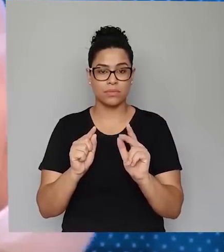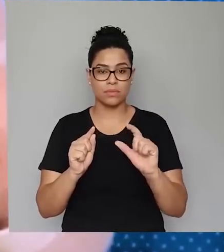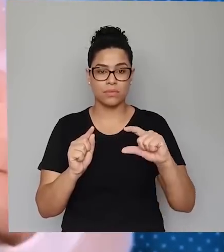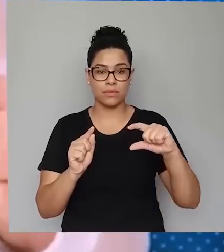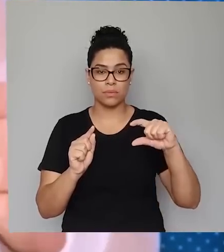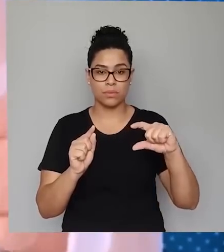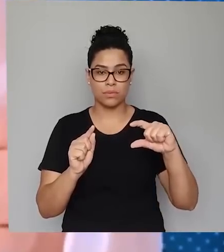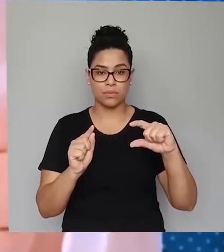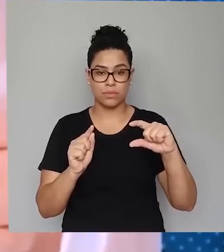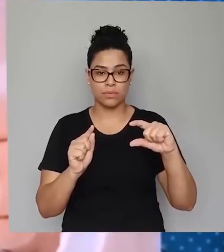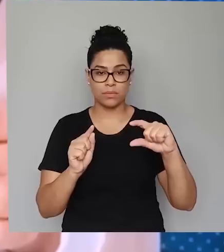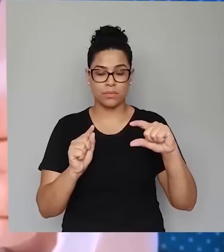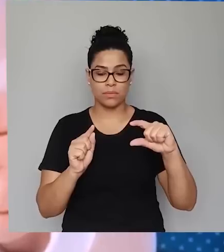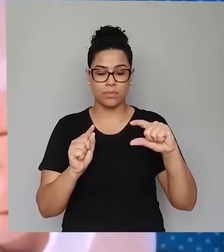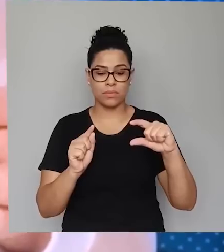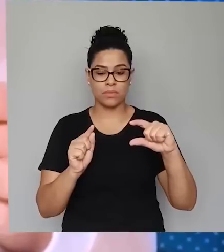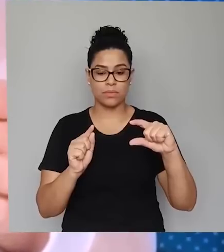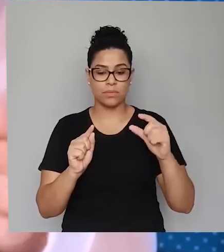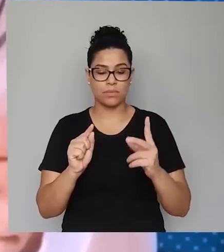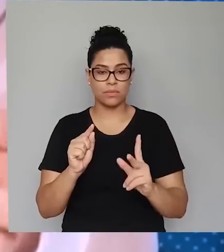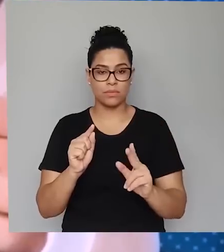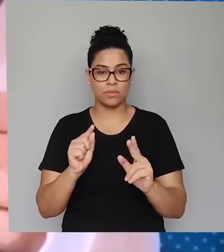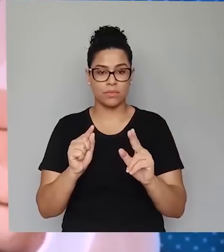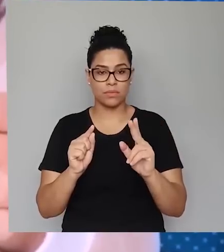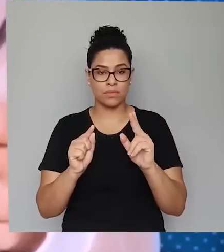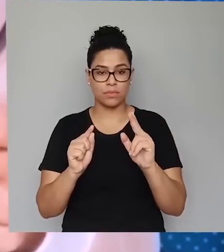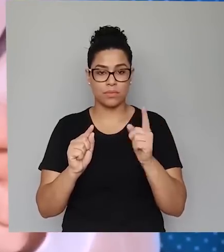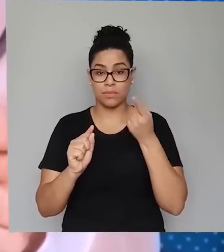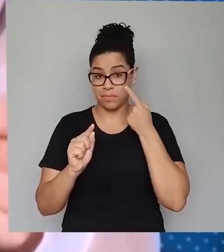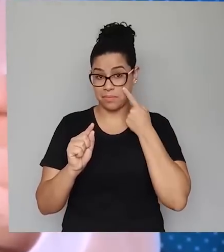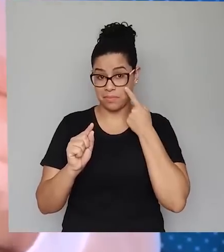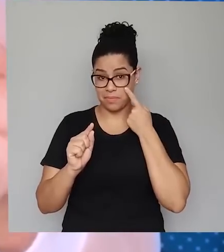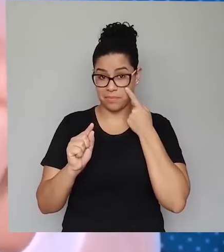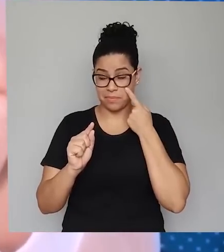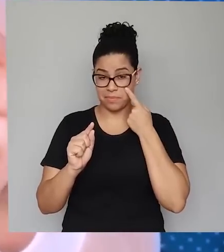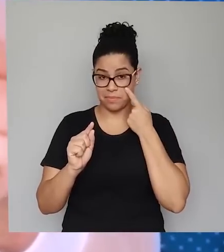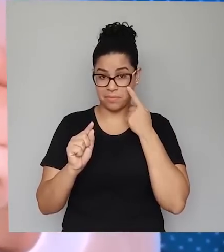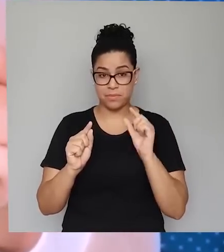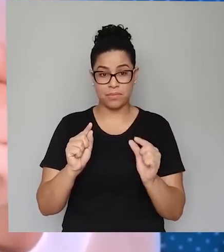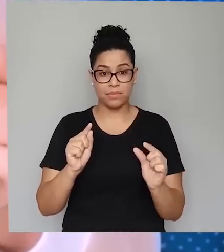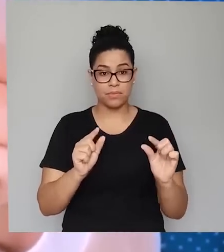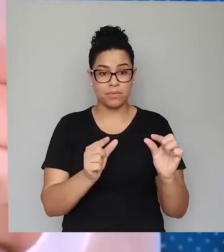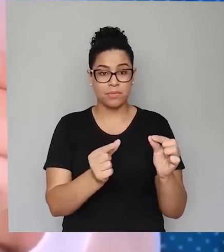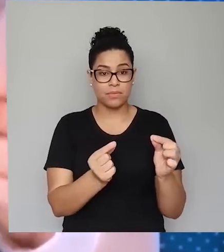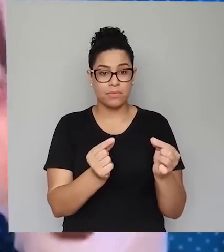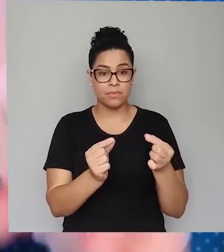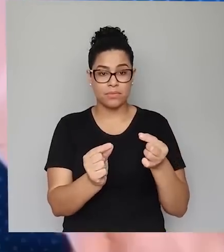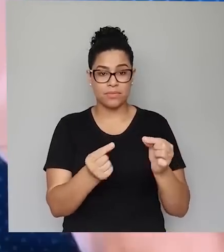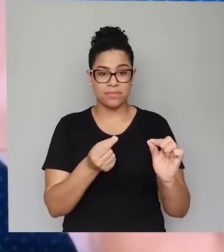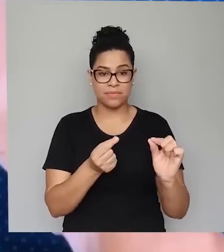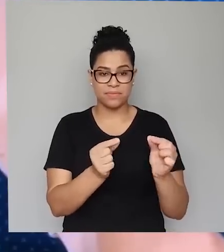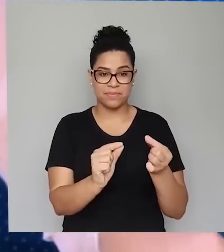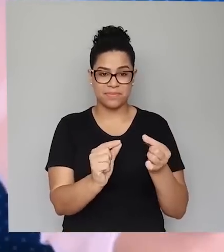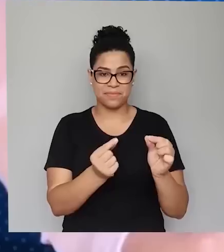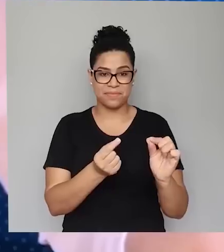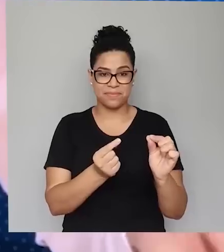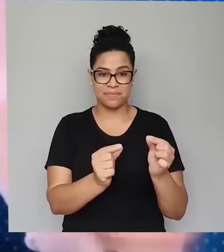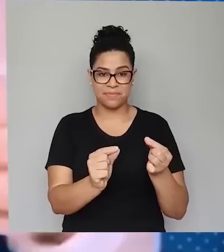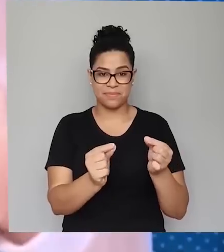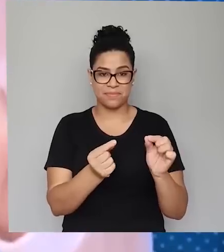o círculo até o meio, tá vendo? Uma parte aqui, ó, até o meio.